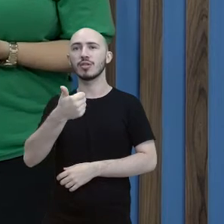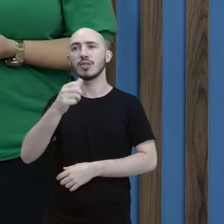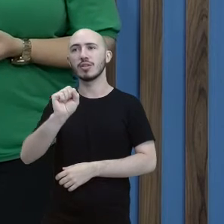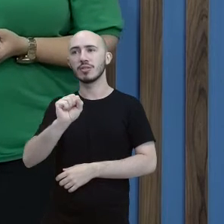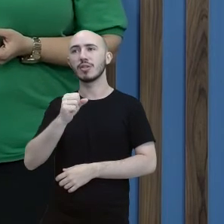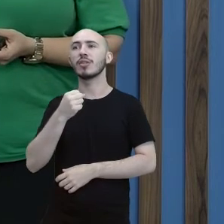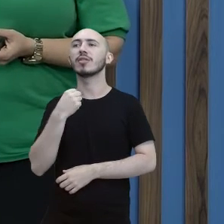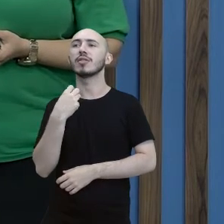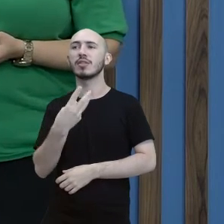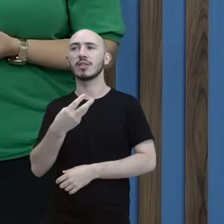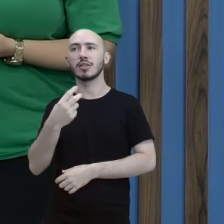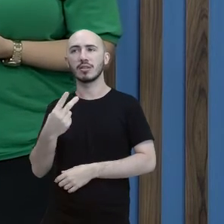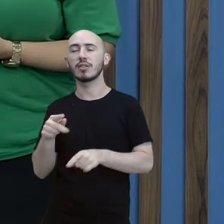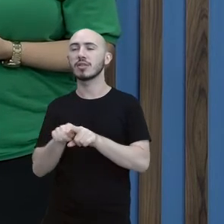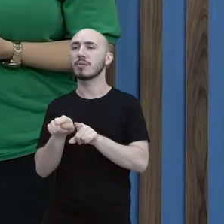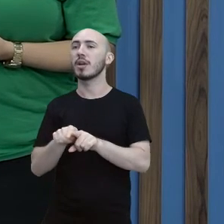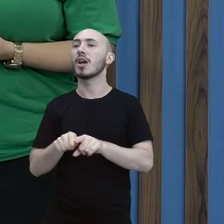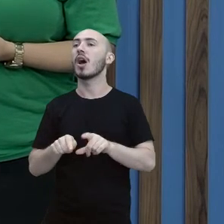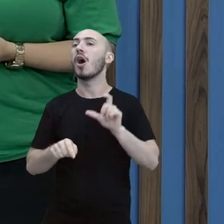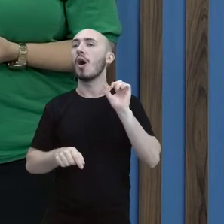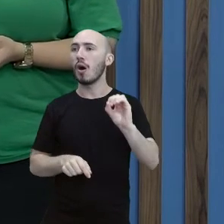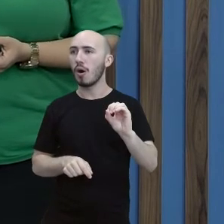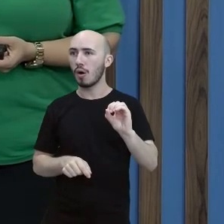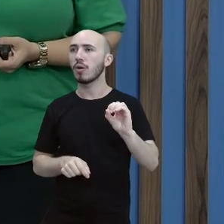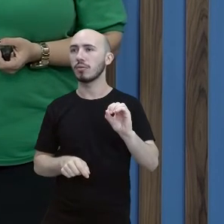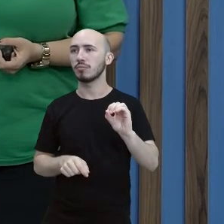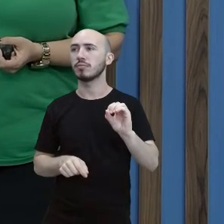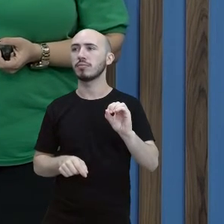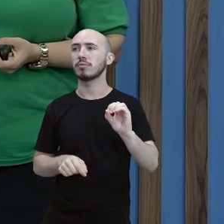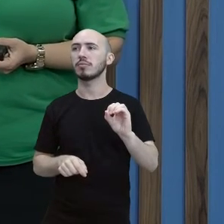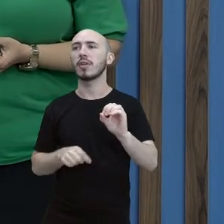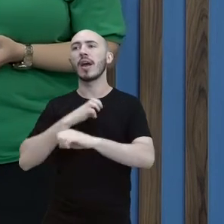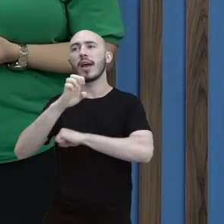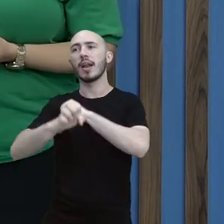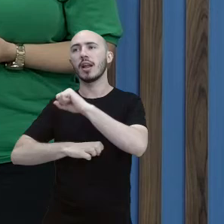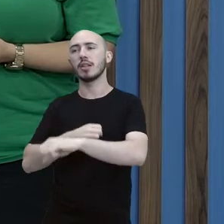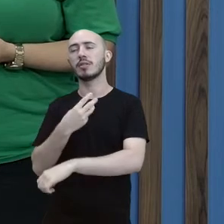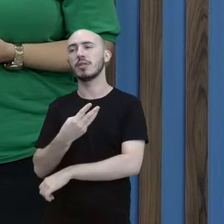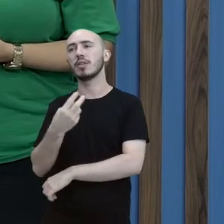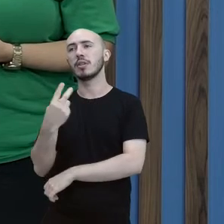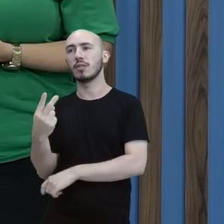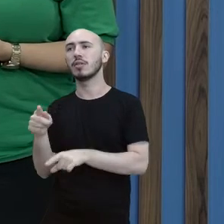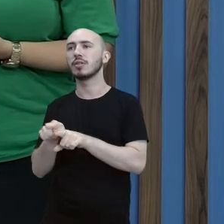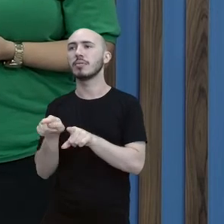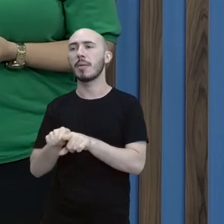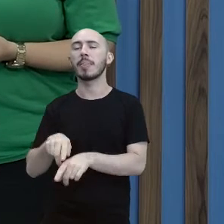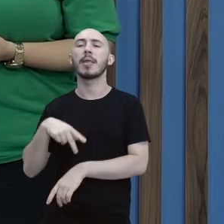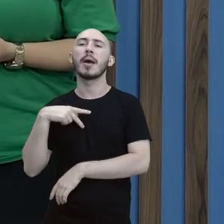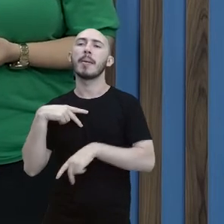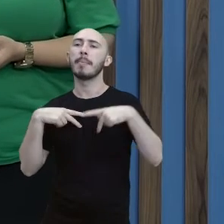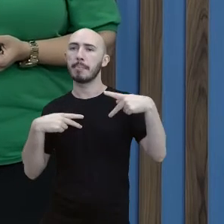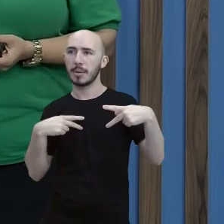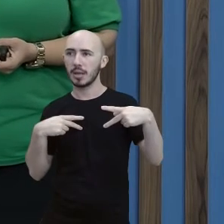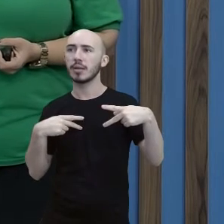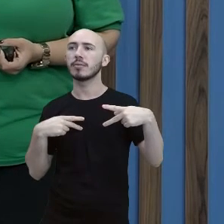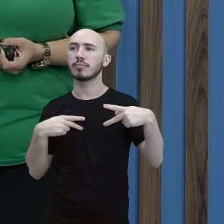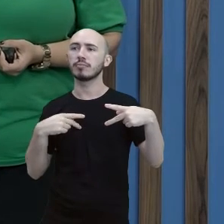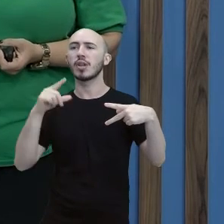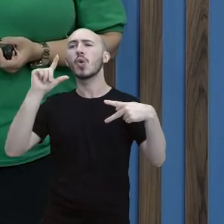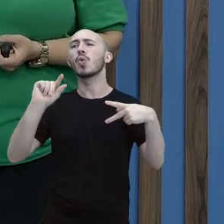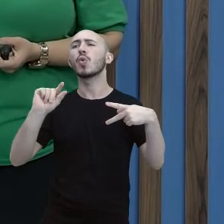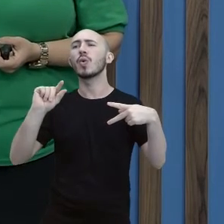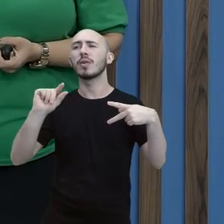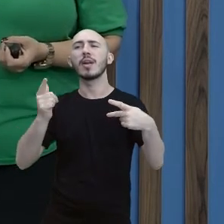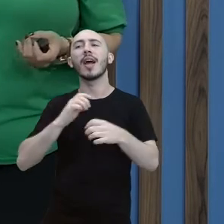O, 32 também. Aí, a partir da P, a gente já diminui aqui, ó, para 18 de novo. E na Q, para 8.